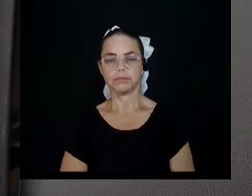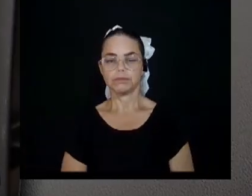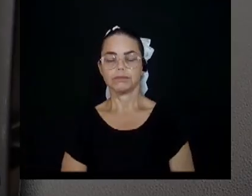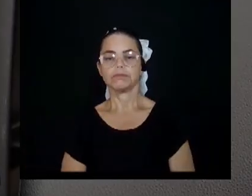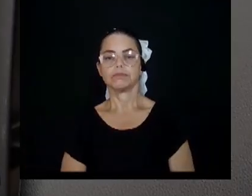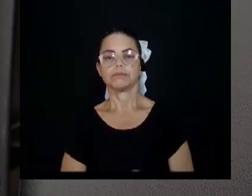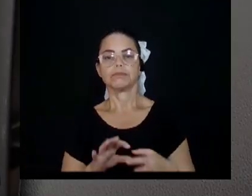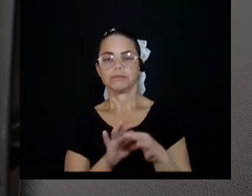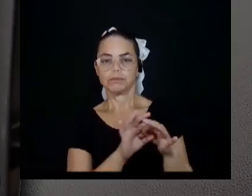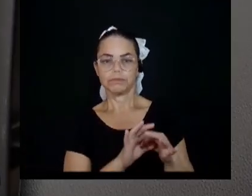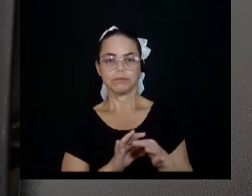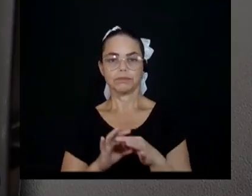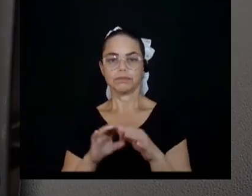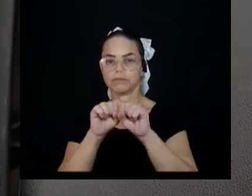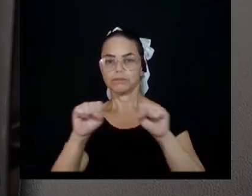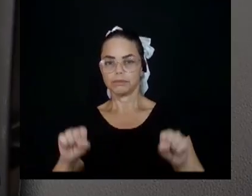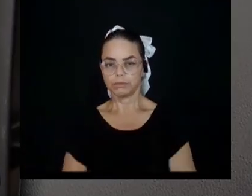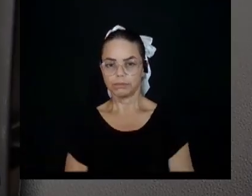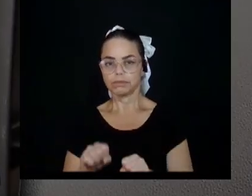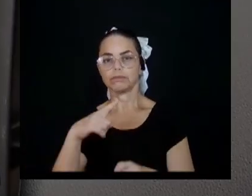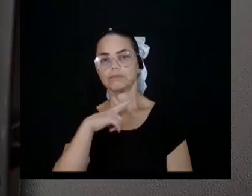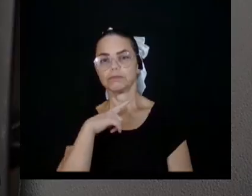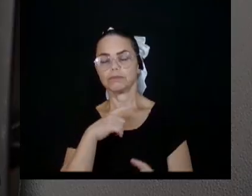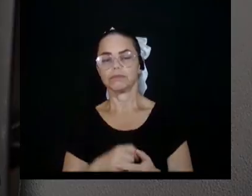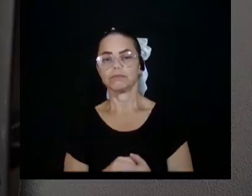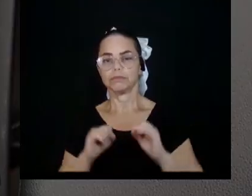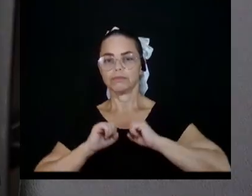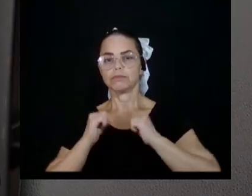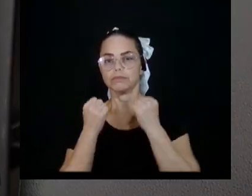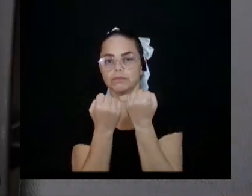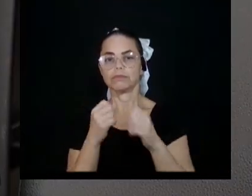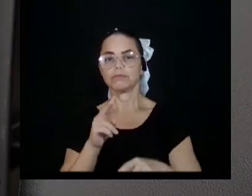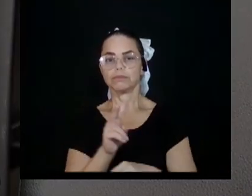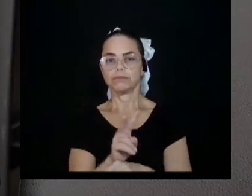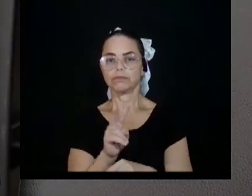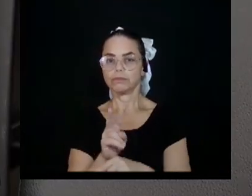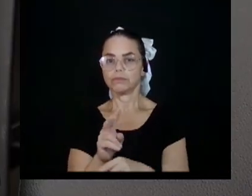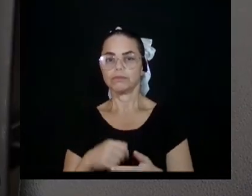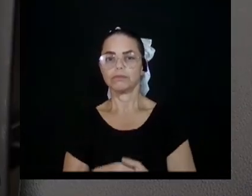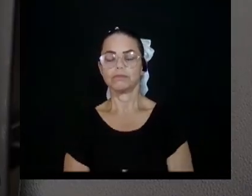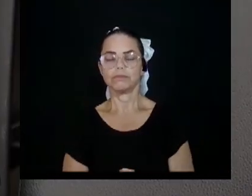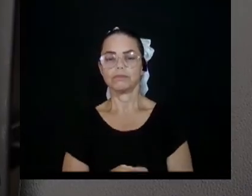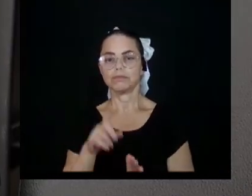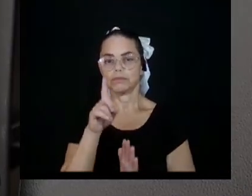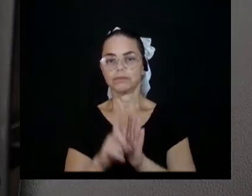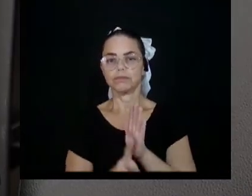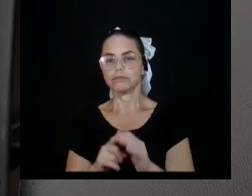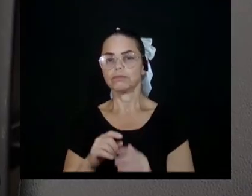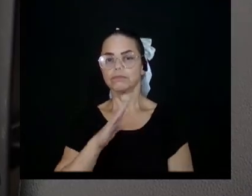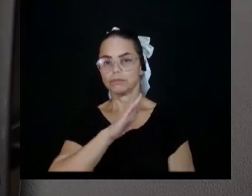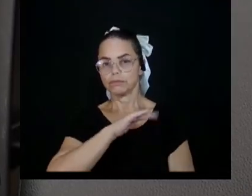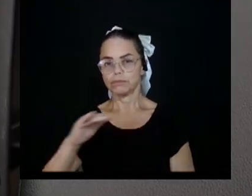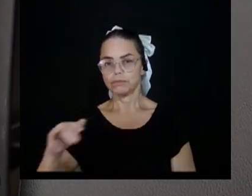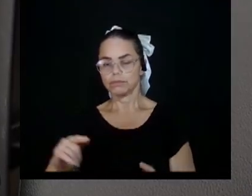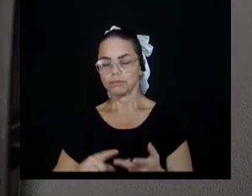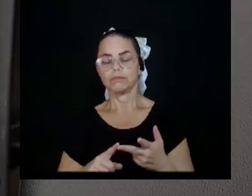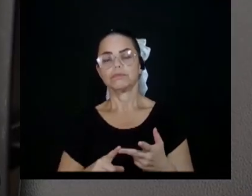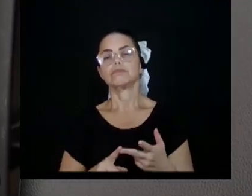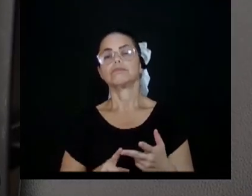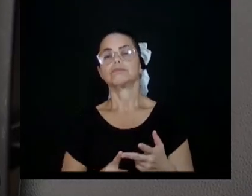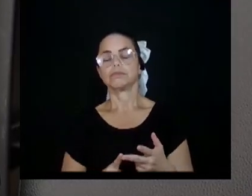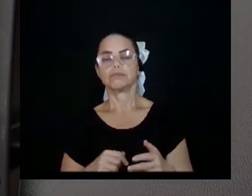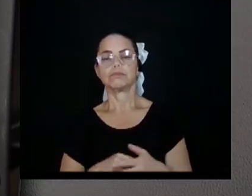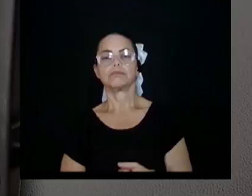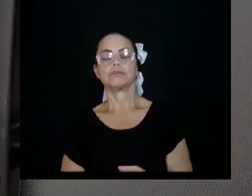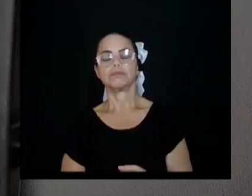sistema que existe de defesa, de proteção dos direitos da criança e do adolescente e também dos direitos da